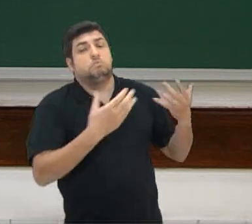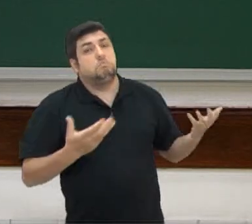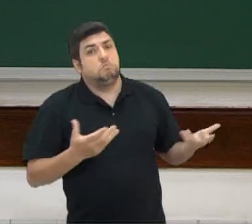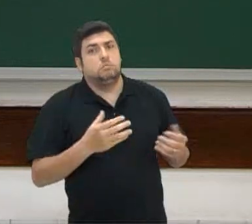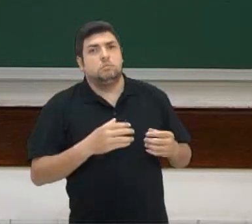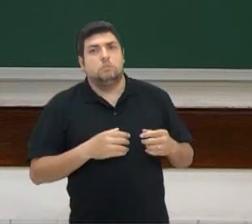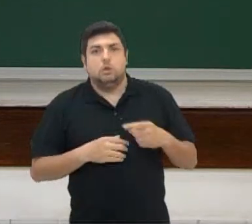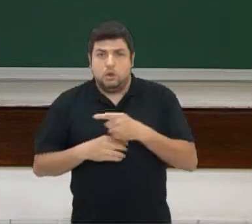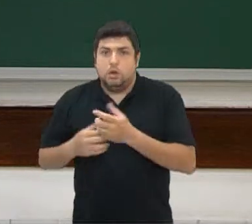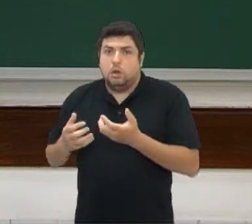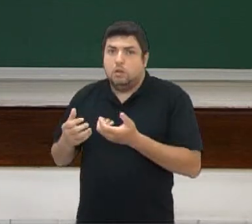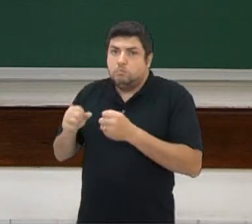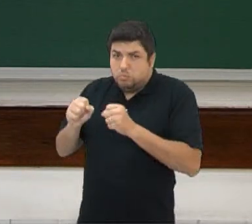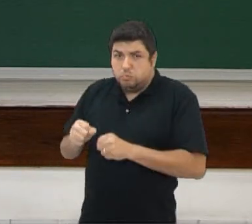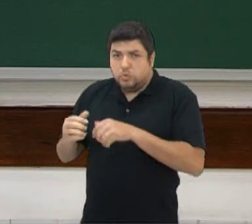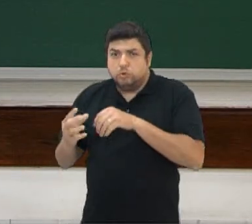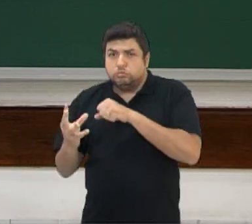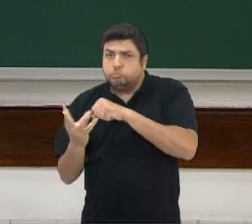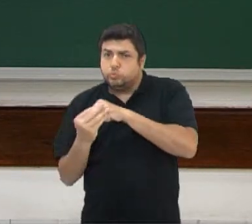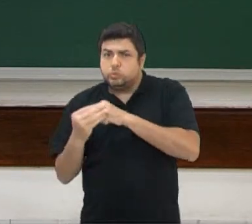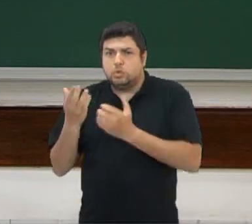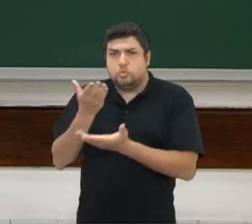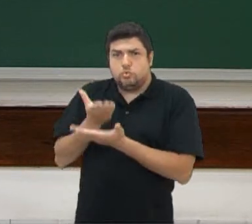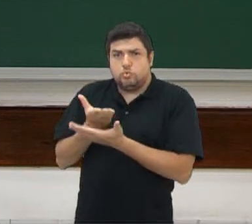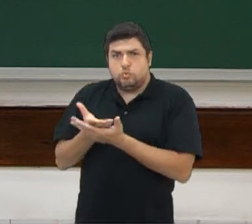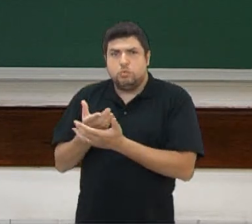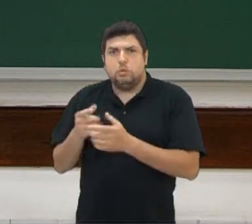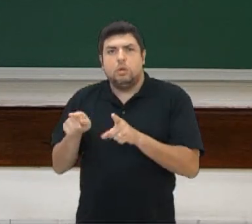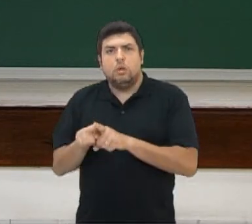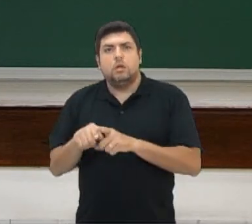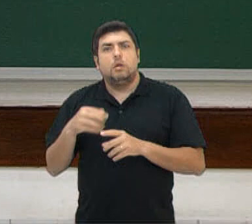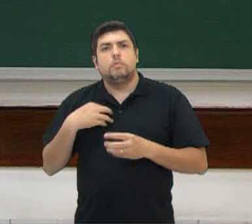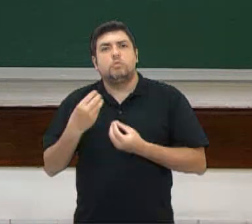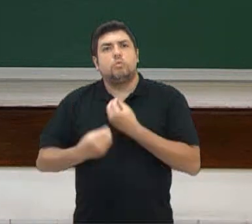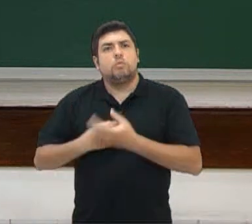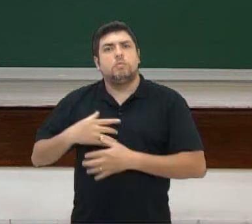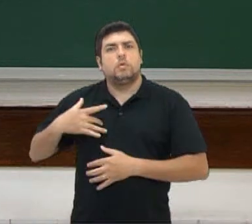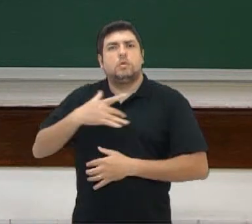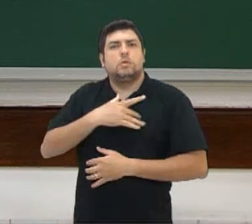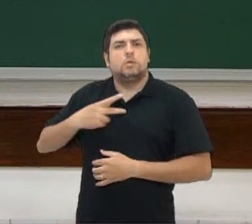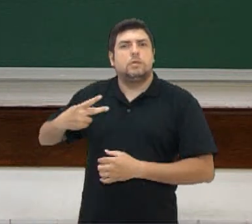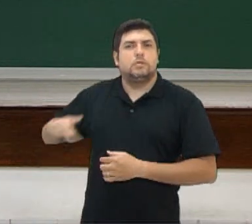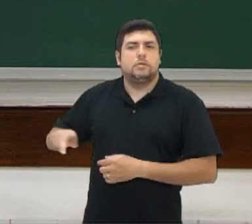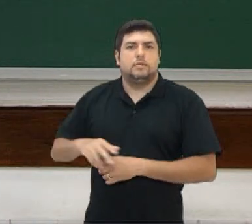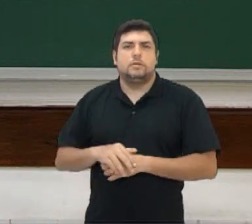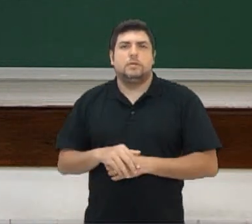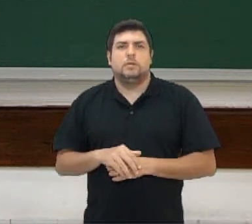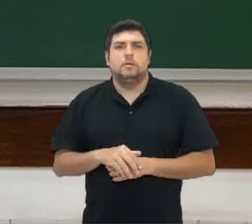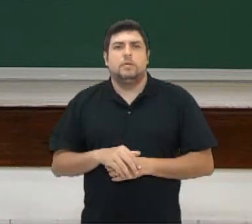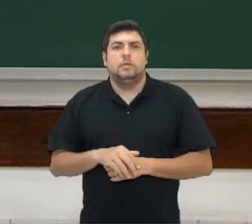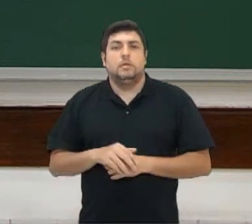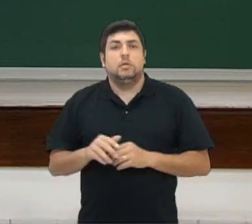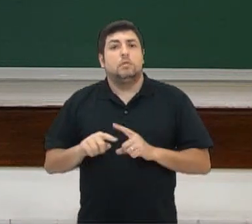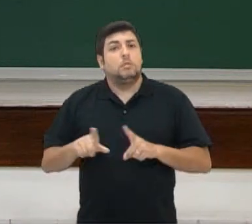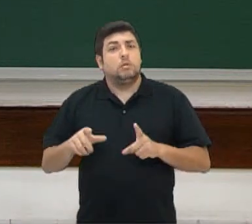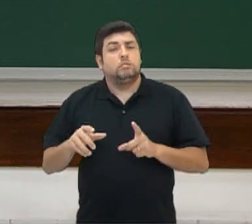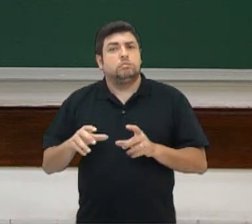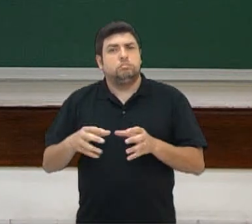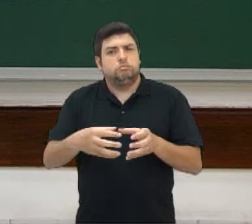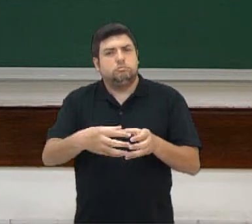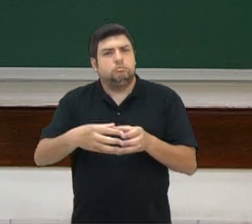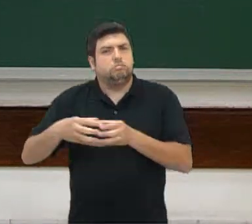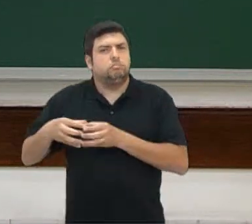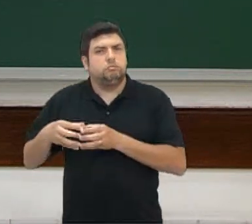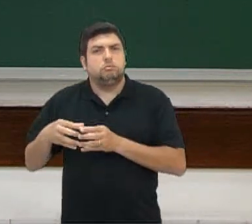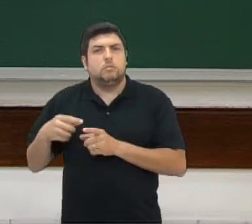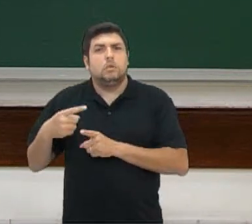também estão sempre alinhadas à questão da saúde, mas estão reclusas ali por uma questão de amoralidade social